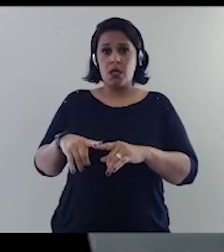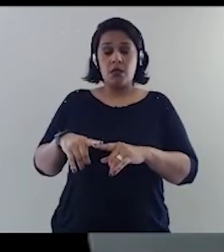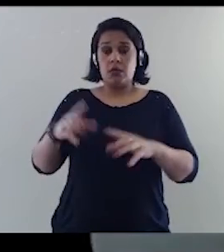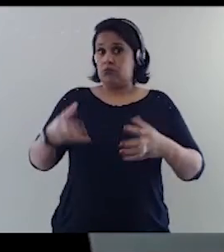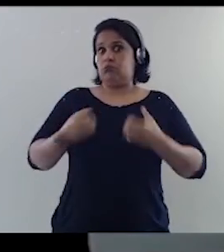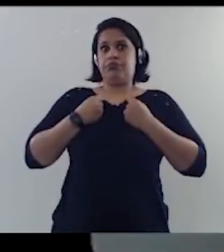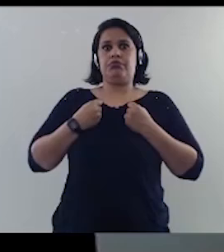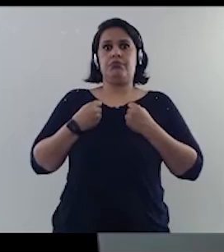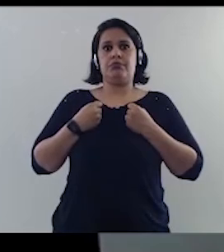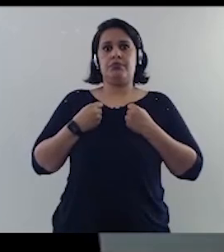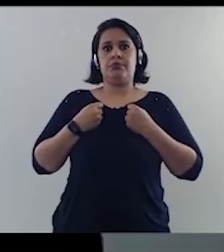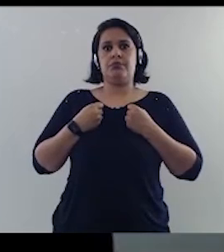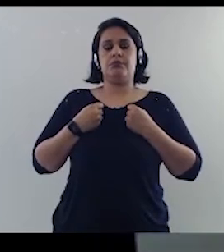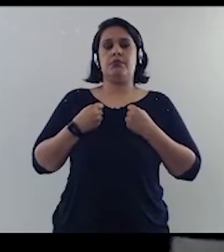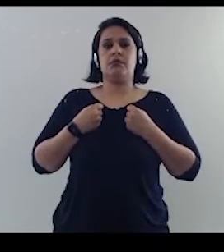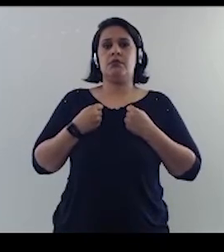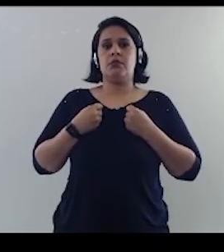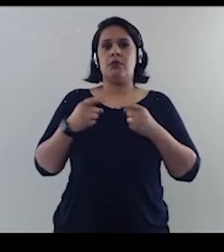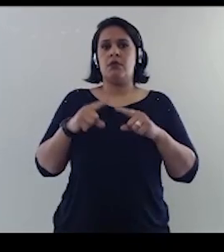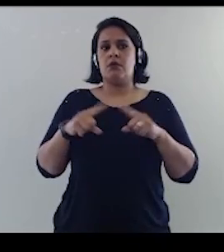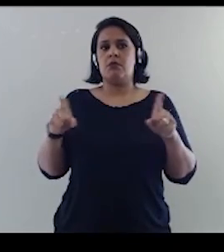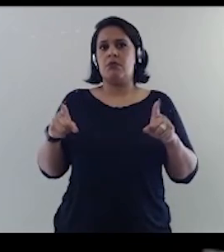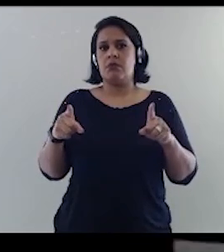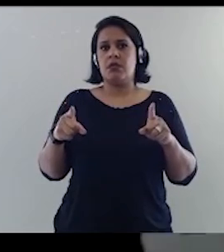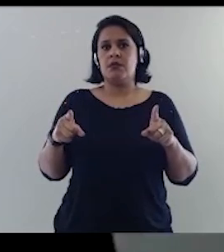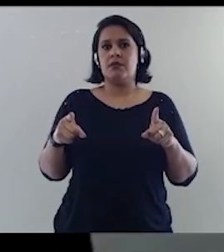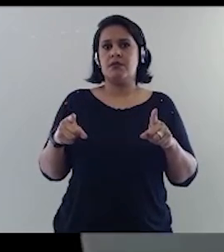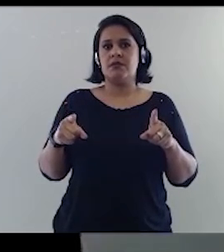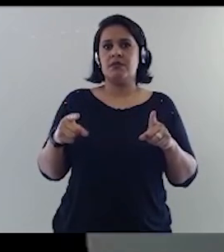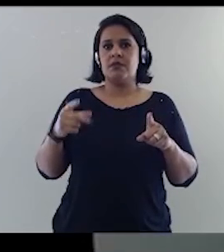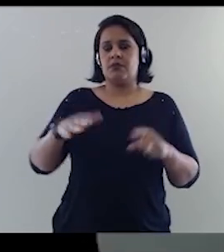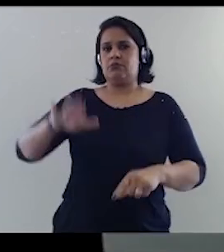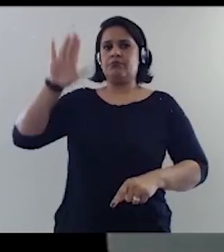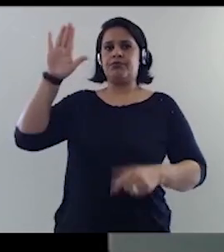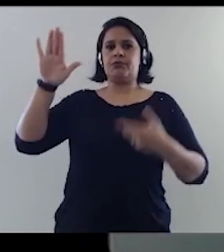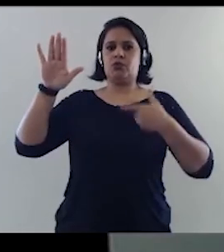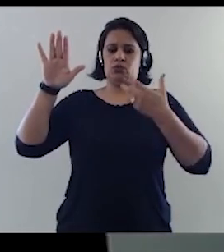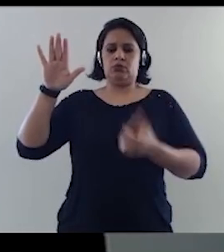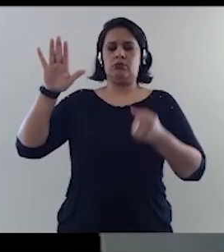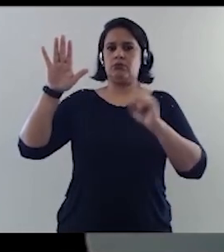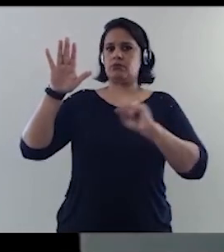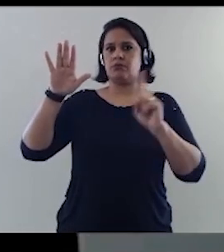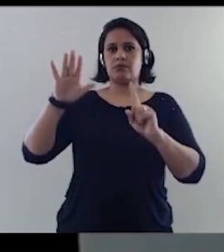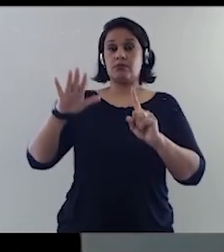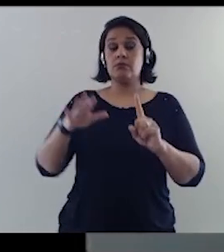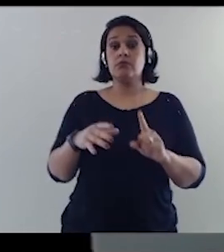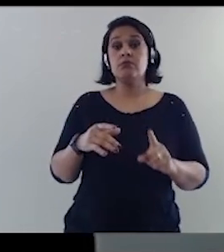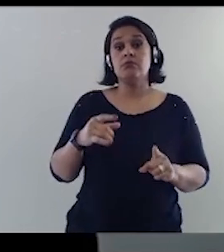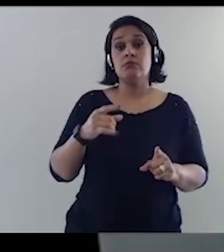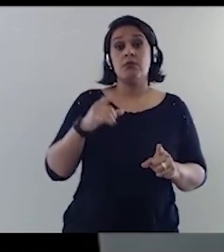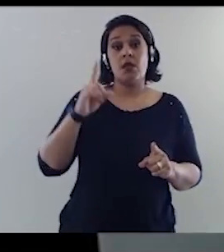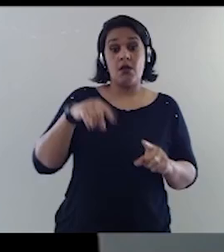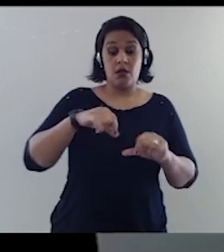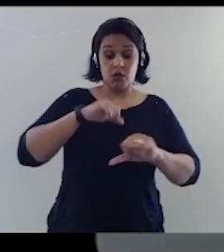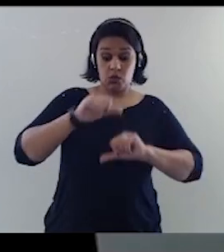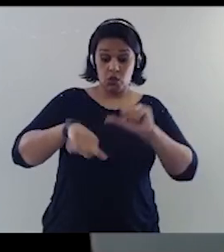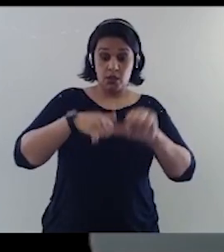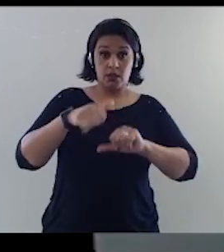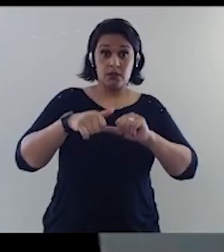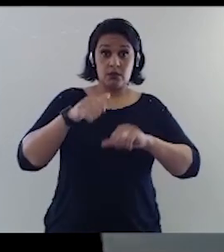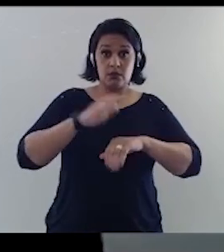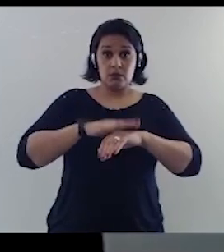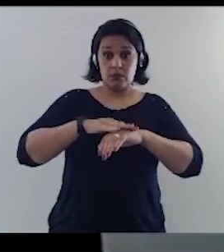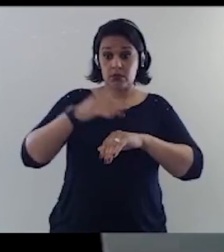sorrateiramente, sem assumir a alteração. Portanto, uma correção furtiva ou uma alteração furtiva